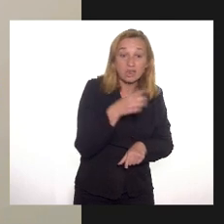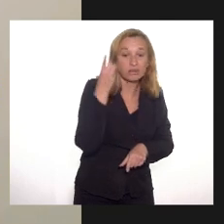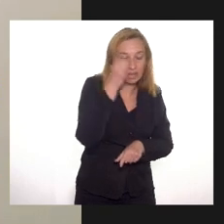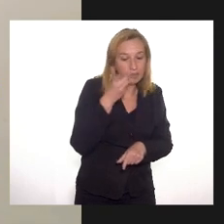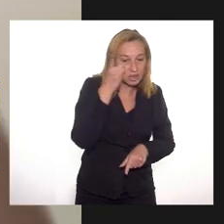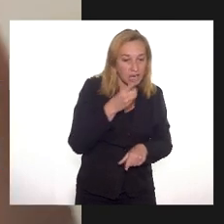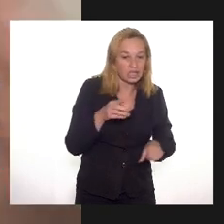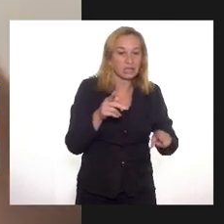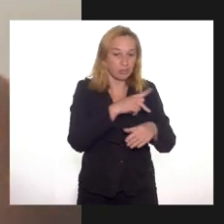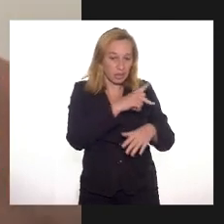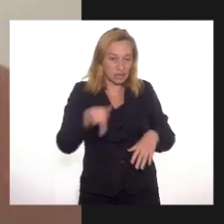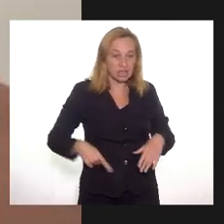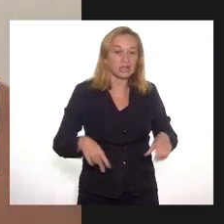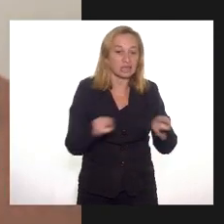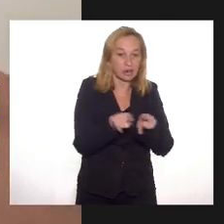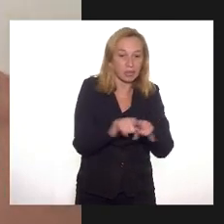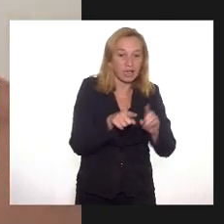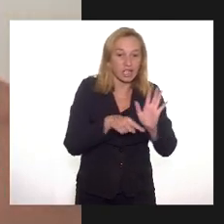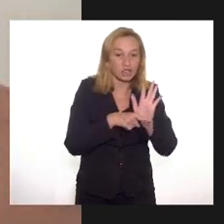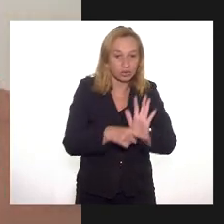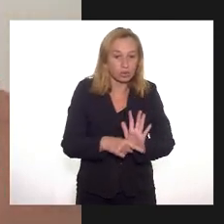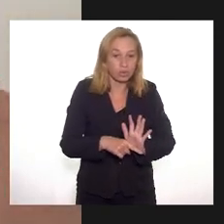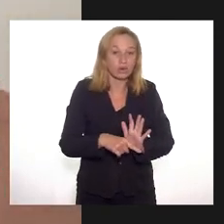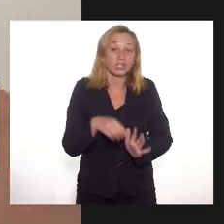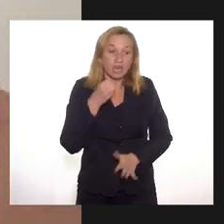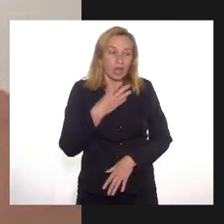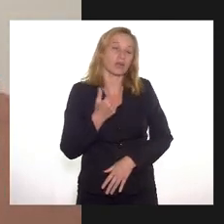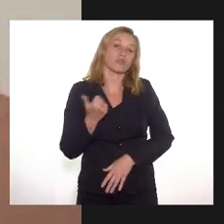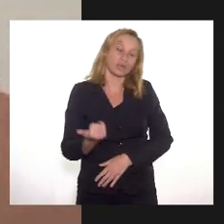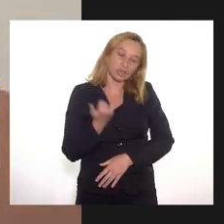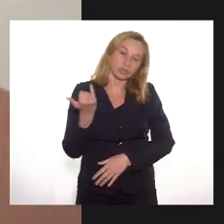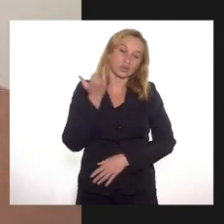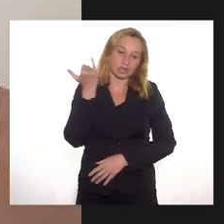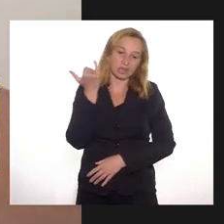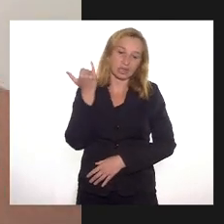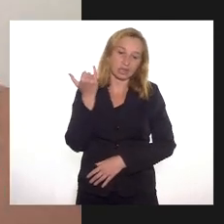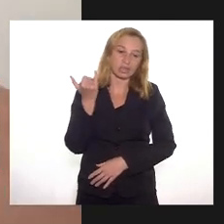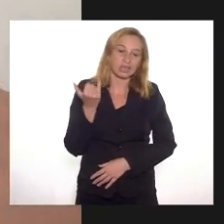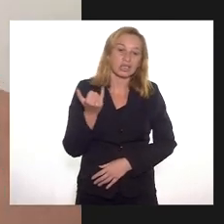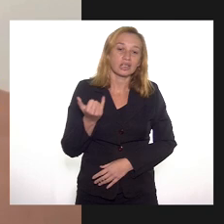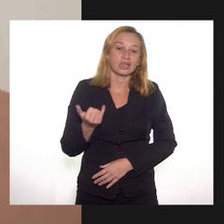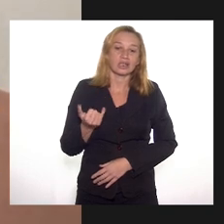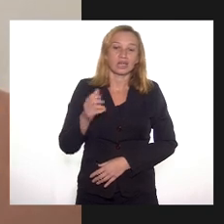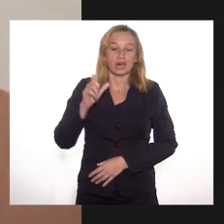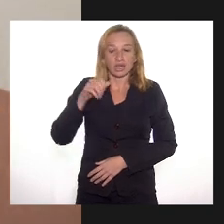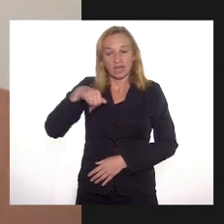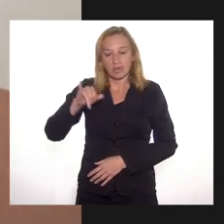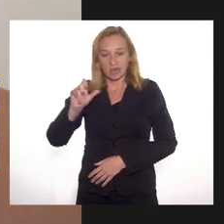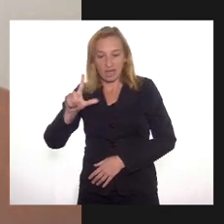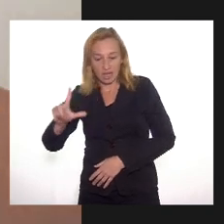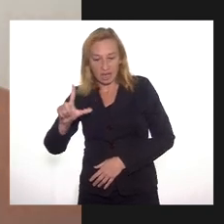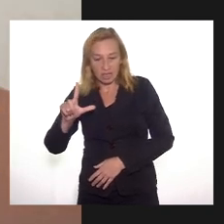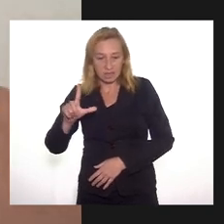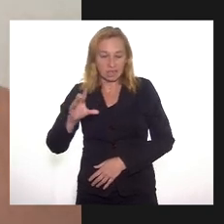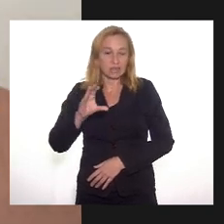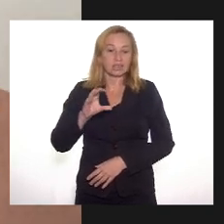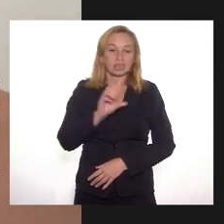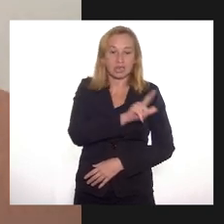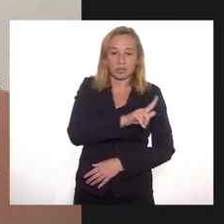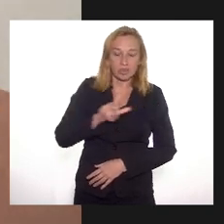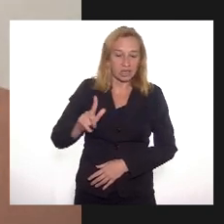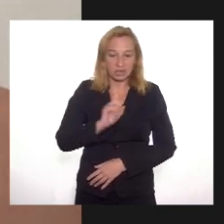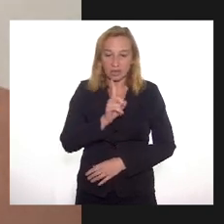a nossa presidente também nos ajudou. E isso que é importante, é dizer que a IML de Campo Grande não vai fechar, que a população das zonas vai ficar